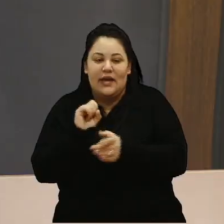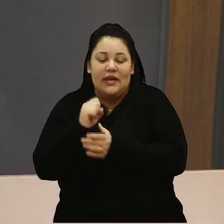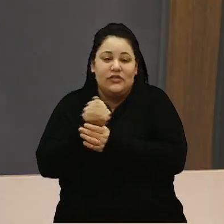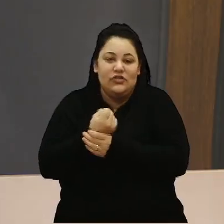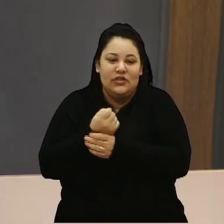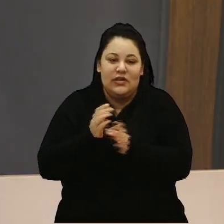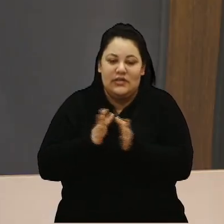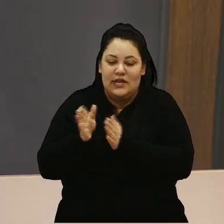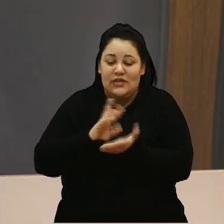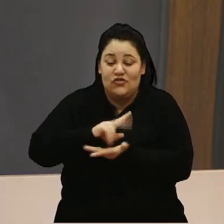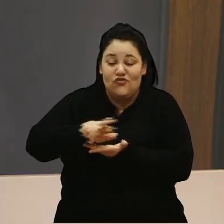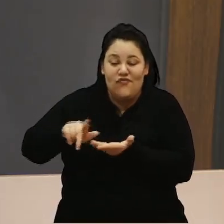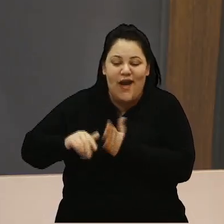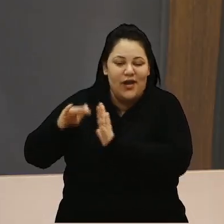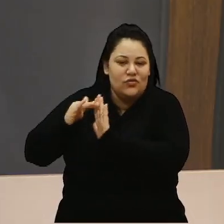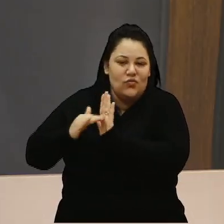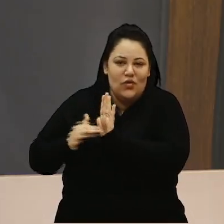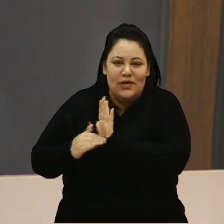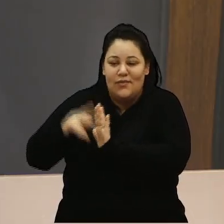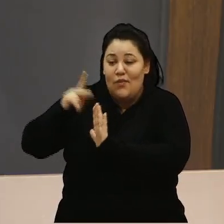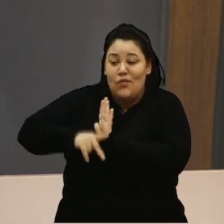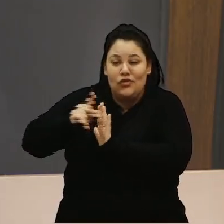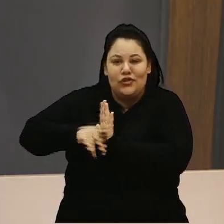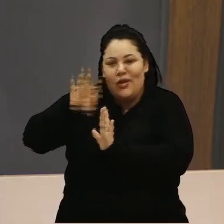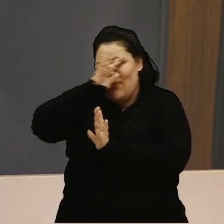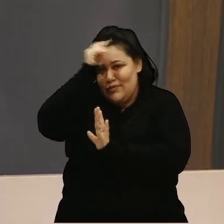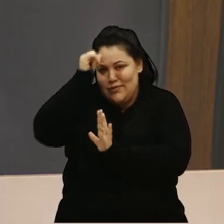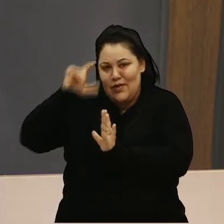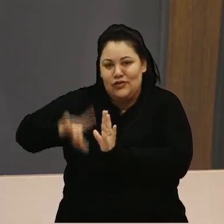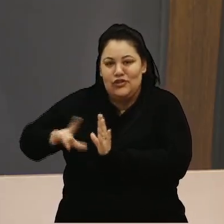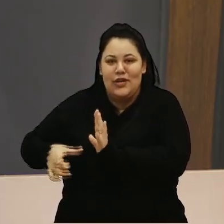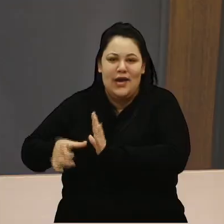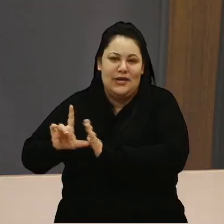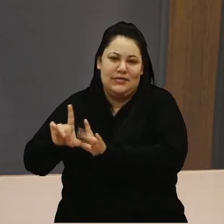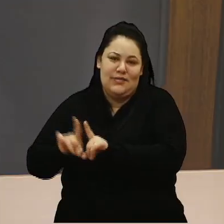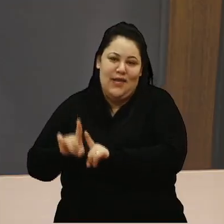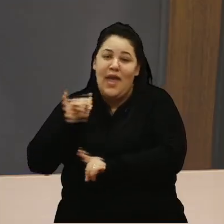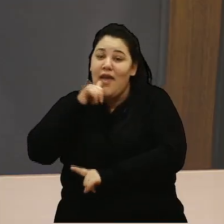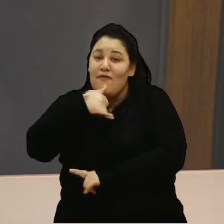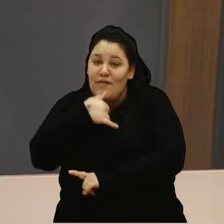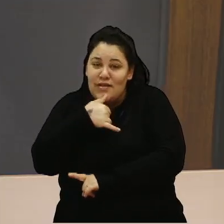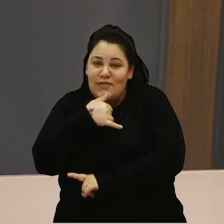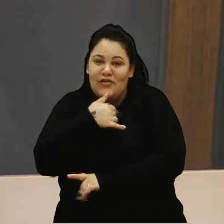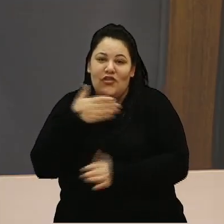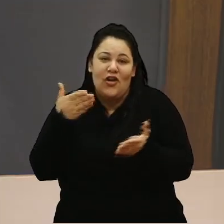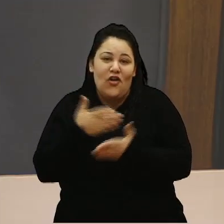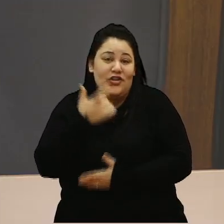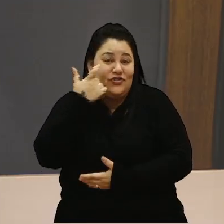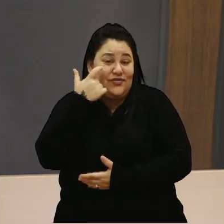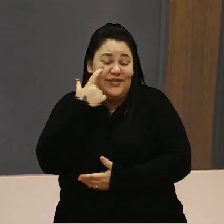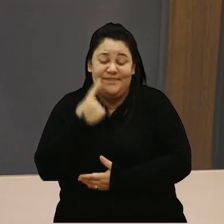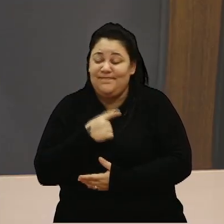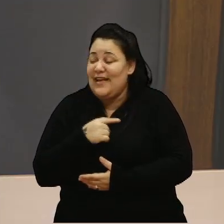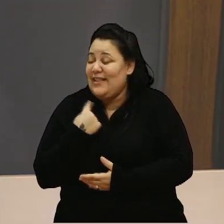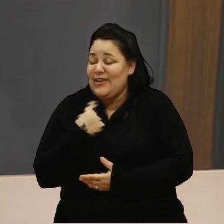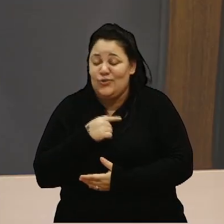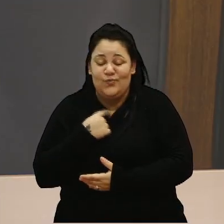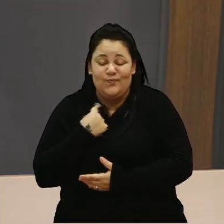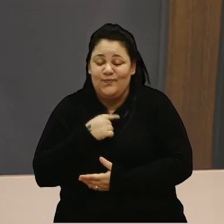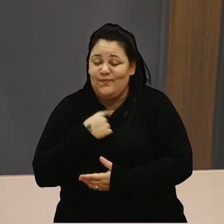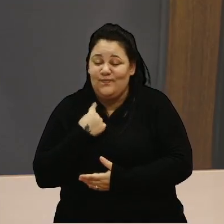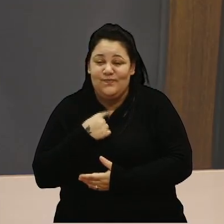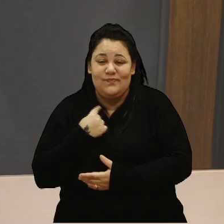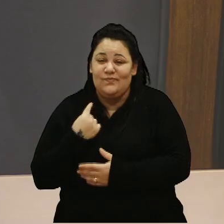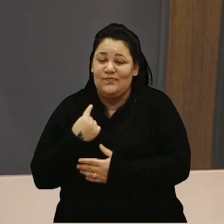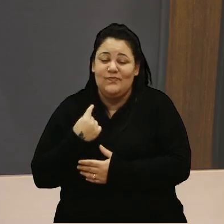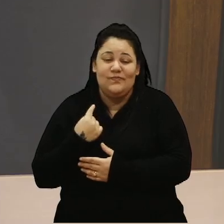acesso a diversos programas e projetos municipais. E, infelizmente, o que a gente vê é que a gente regrediu nesse sentido, que